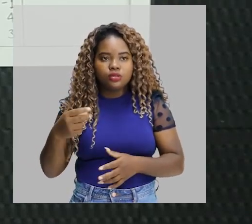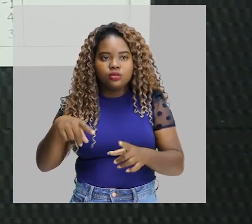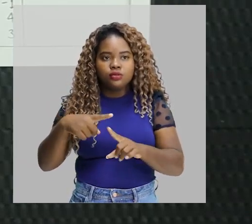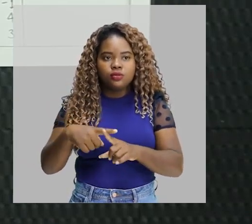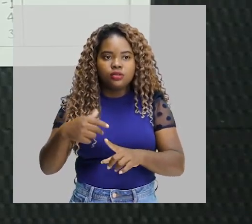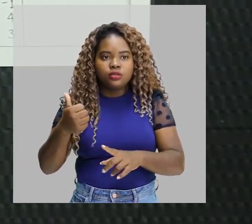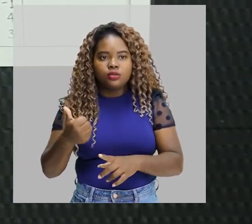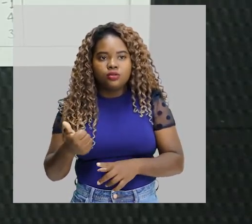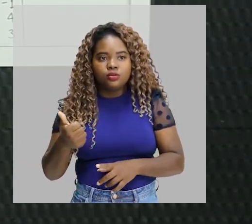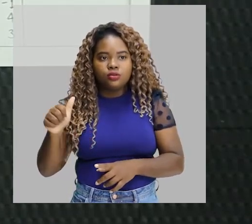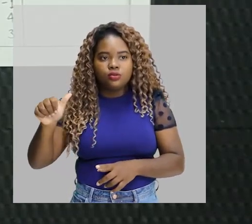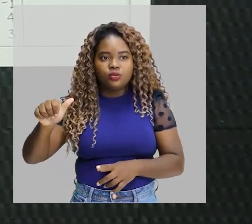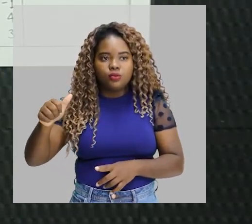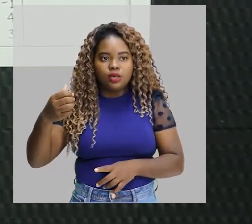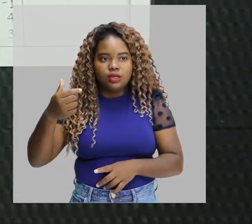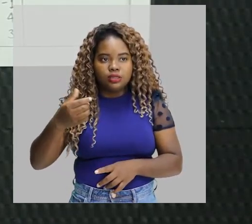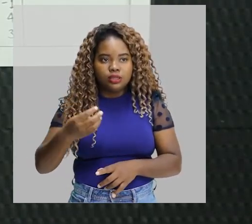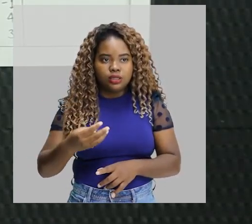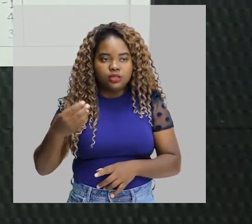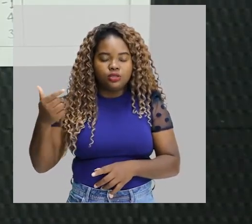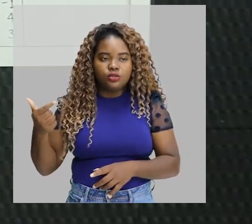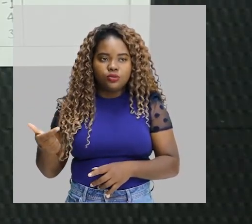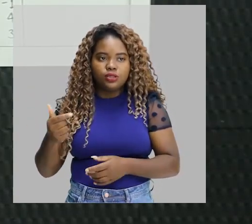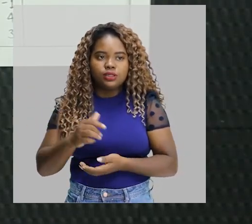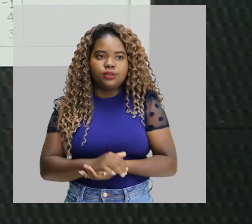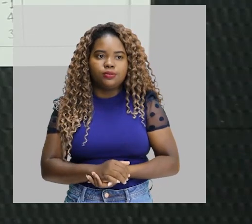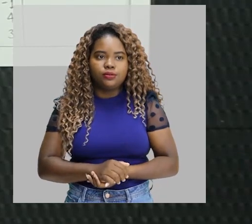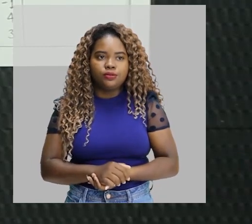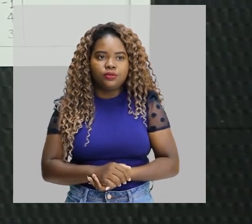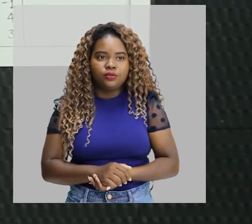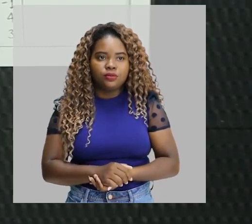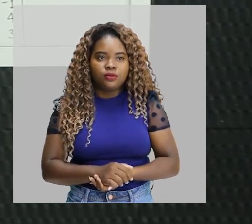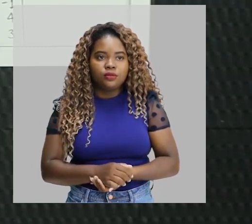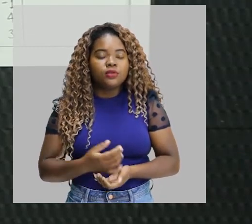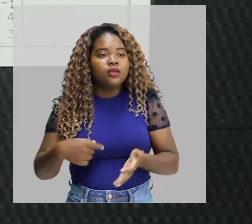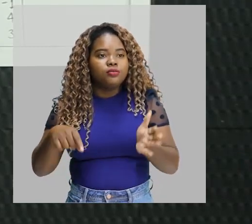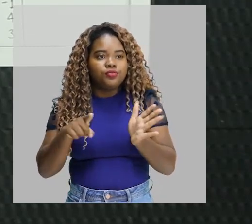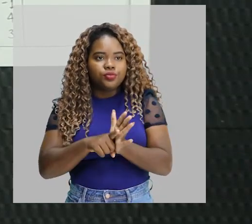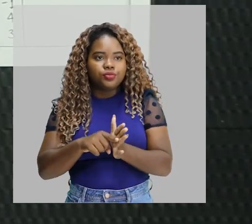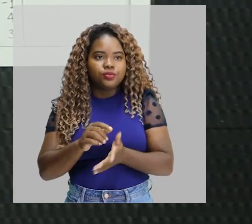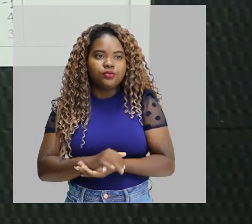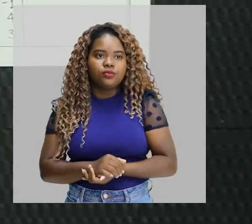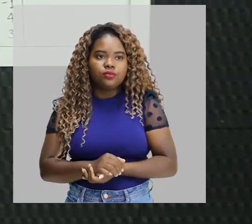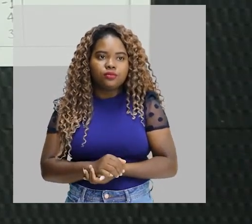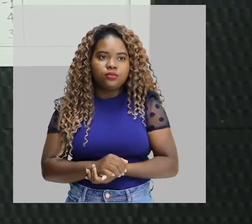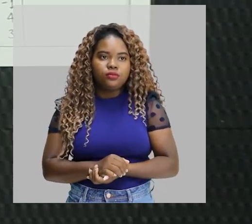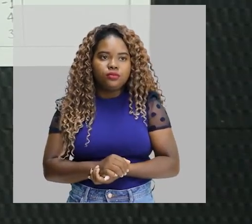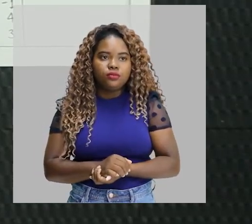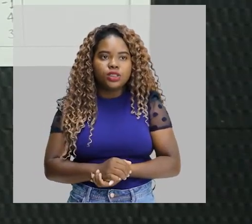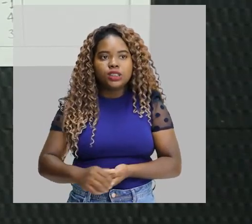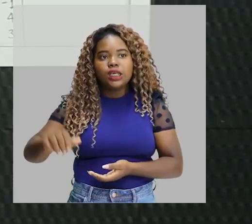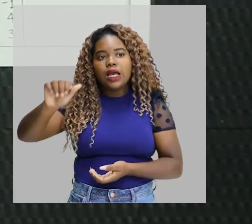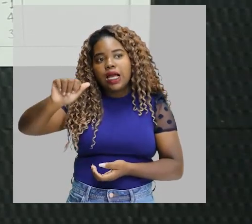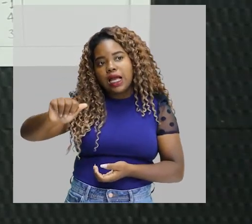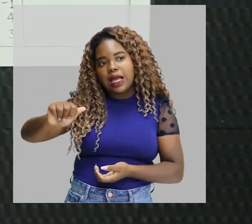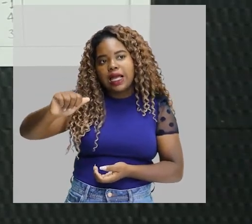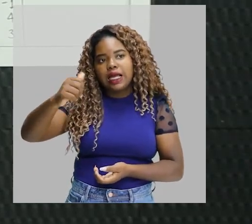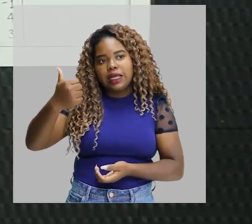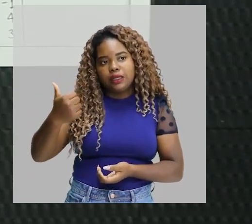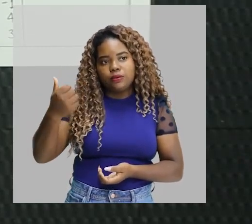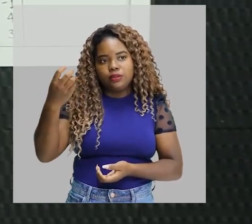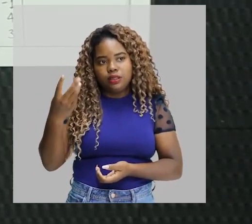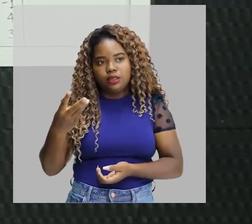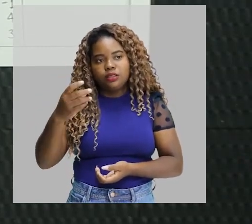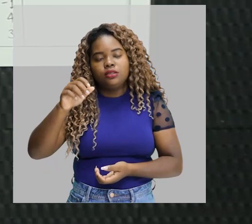a32 que essa segunda diagonal na volta menos aí a terceira diagonal